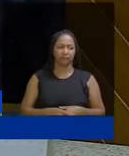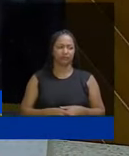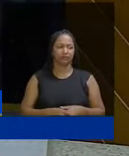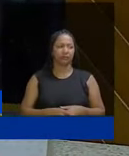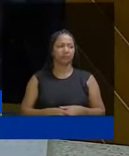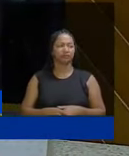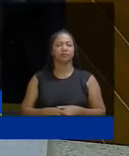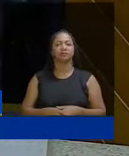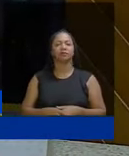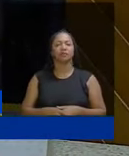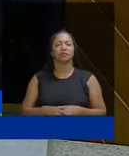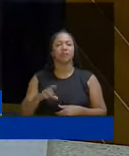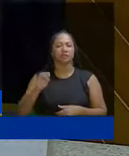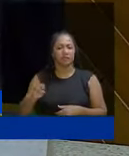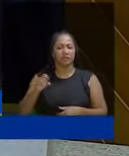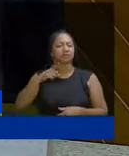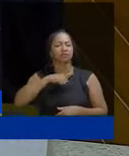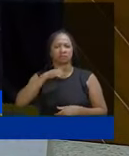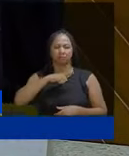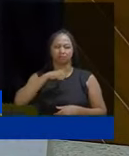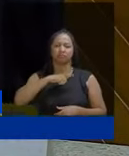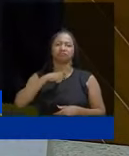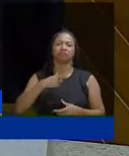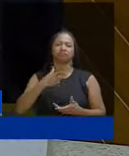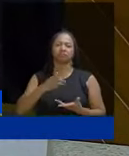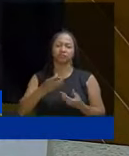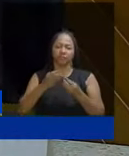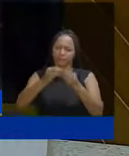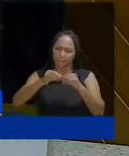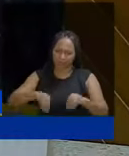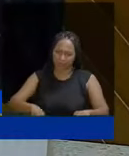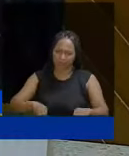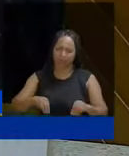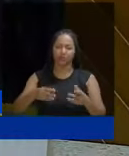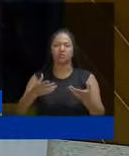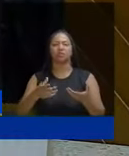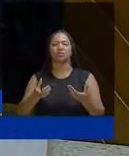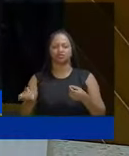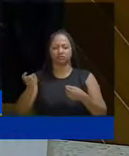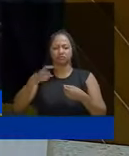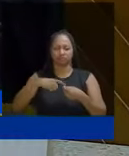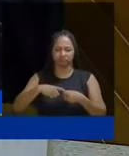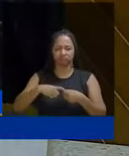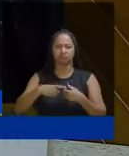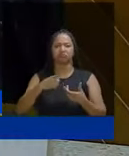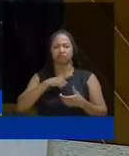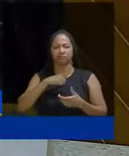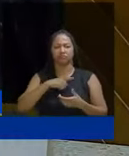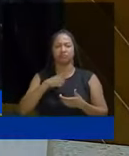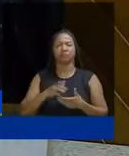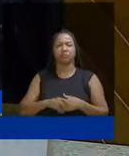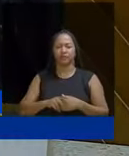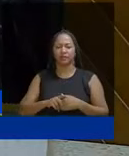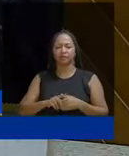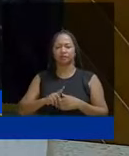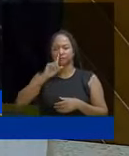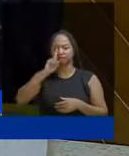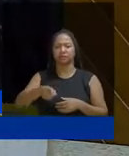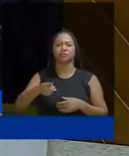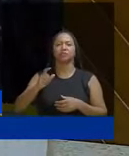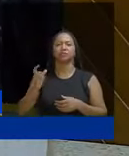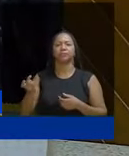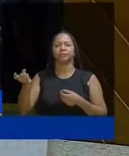Porque apenas quando houvesse prejuízo ao erário haveria a determinação para